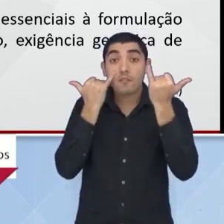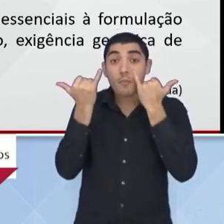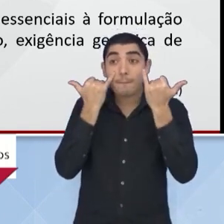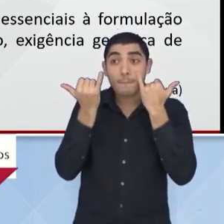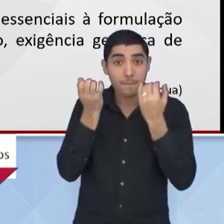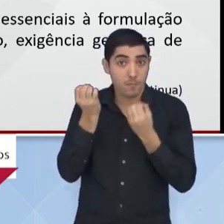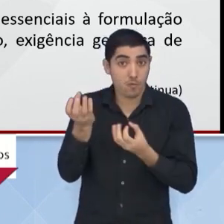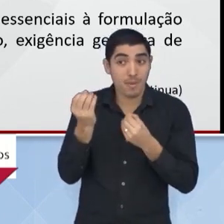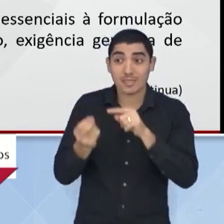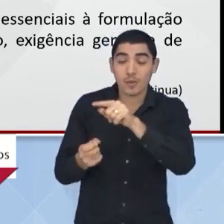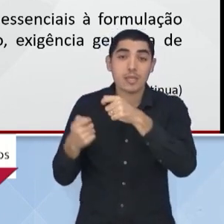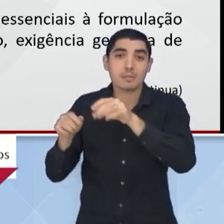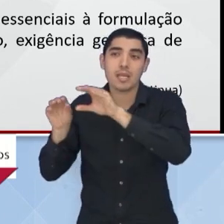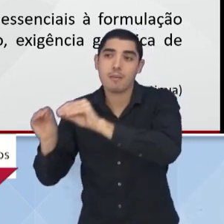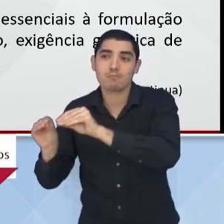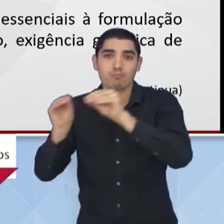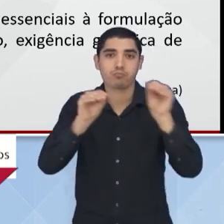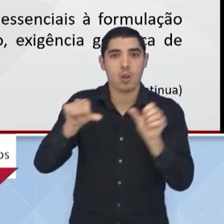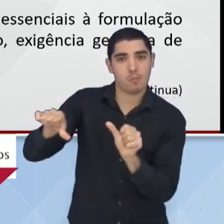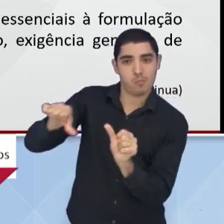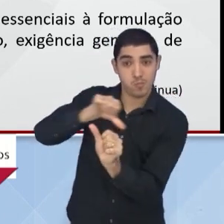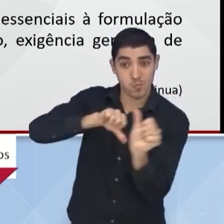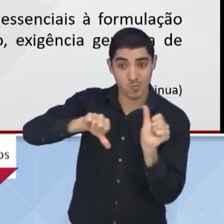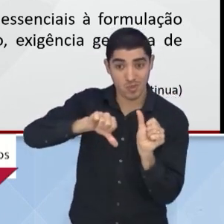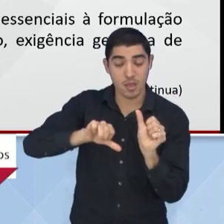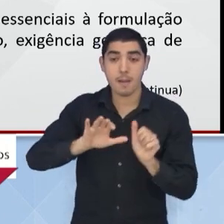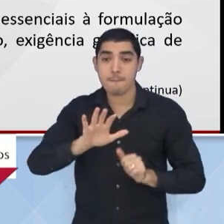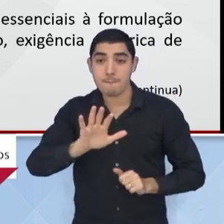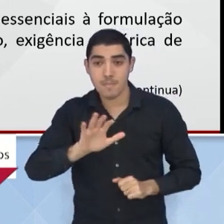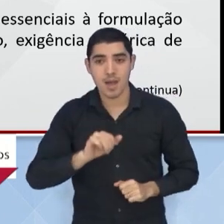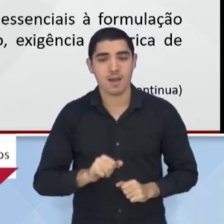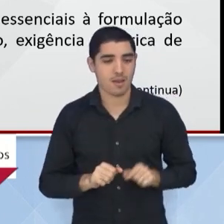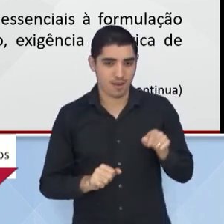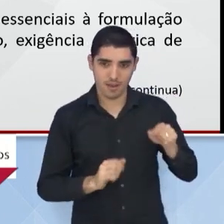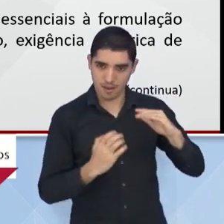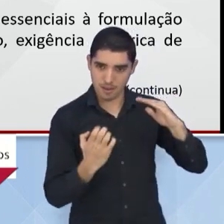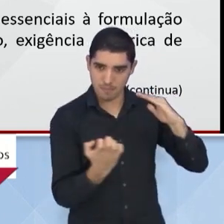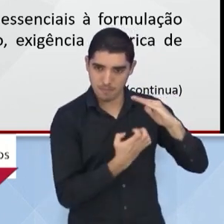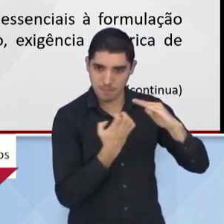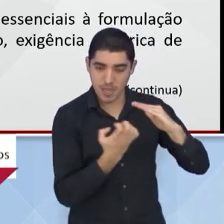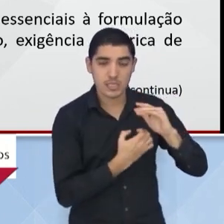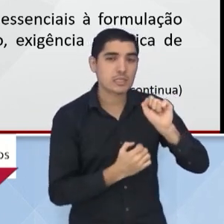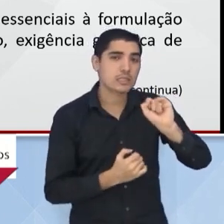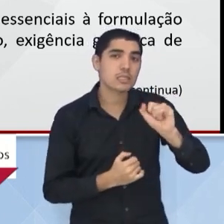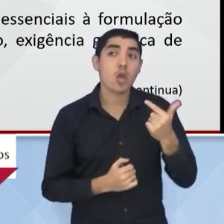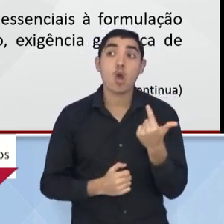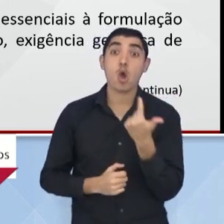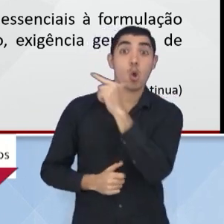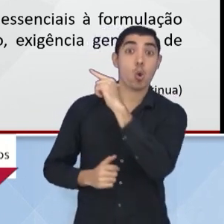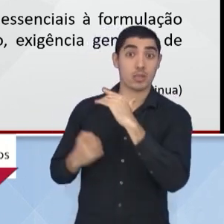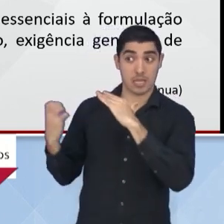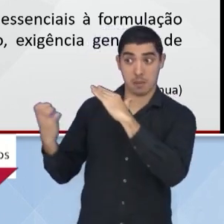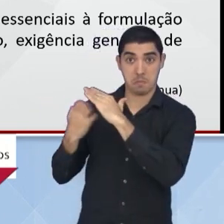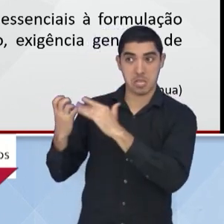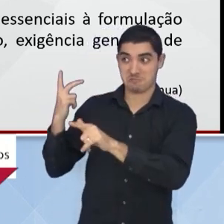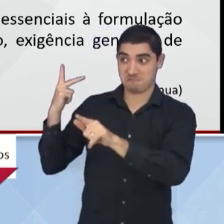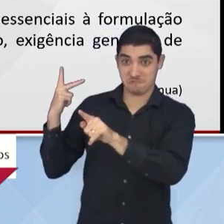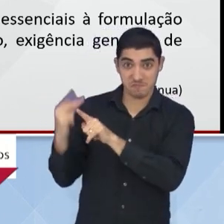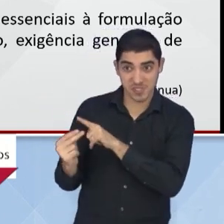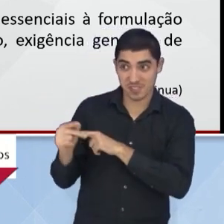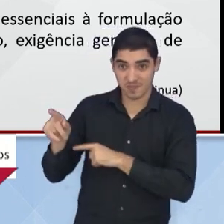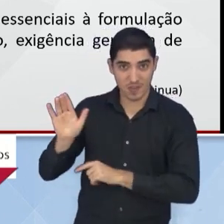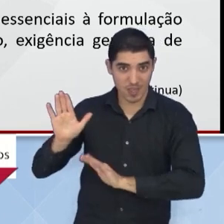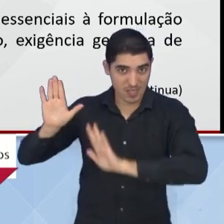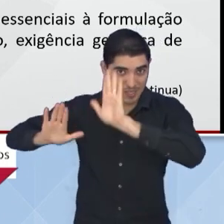migrada certo isso paraa empresa uma outra se caso uma outra empresa vencesse essa licitação ela teria que fazer